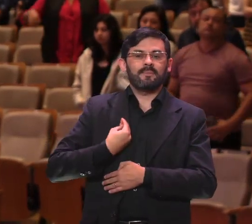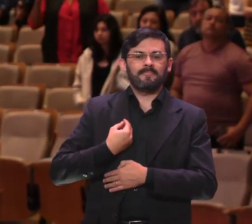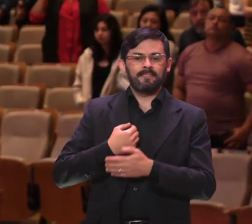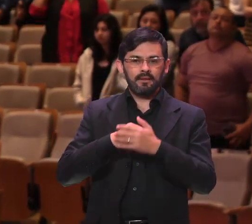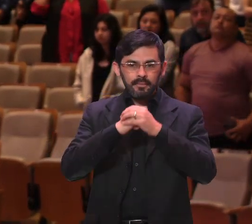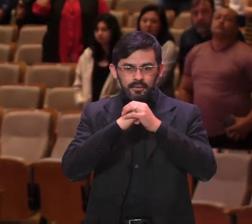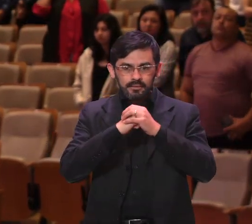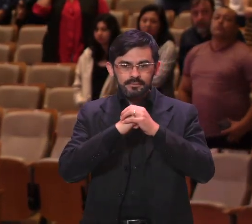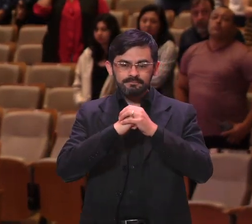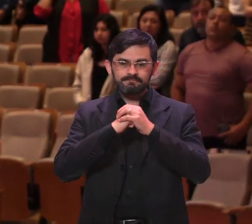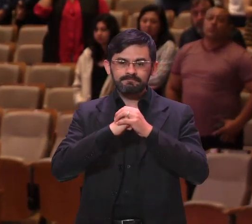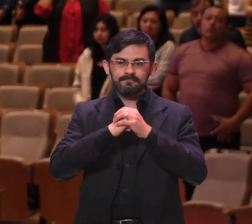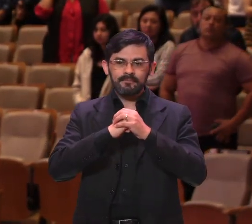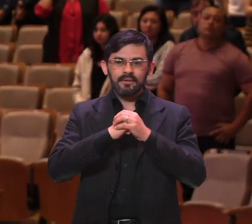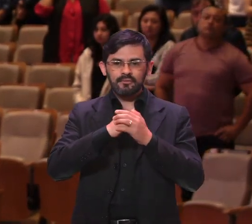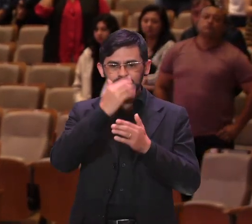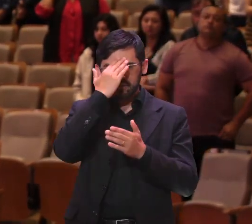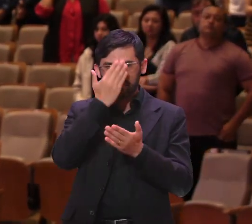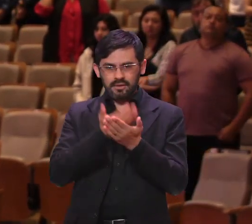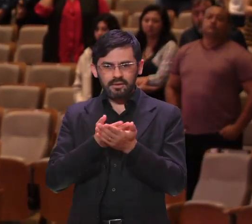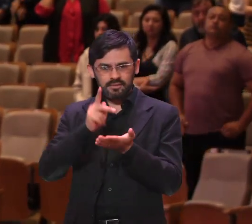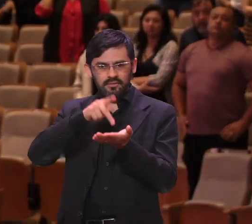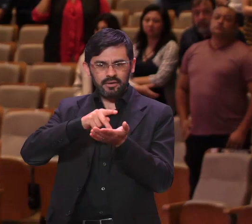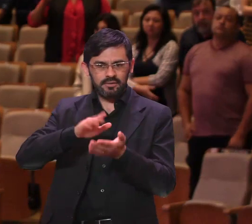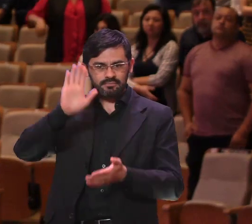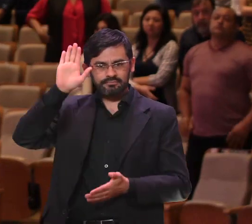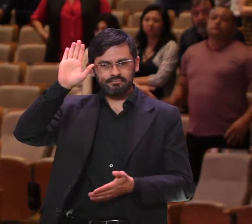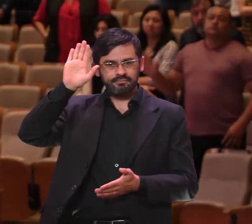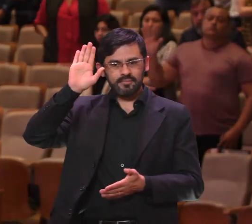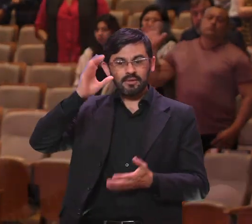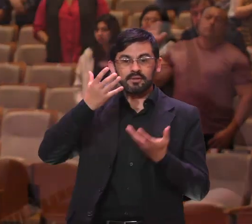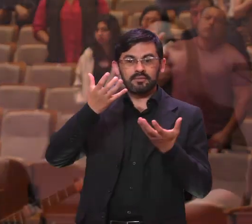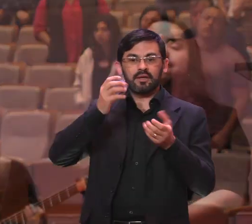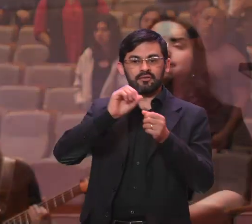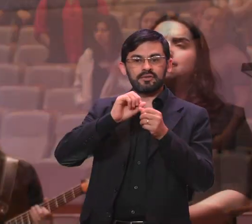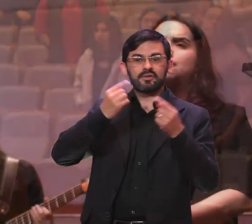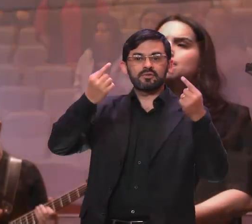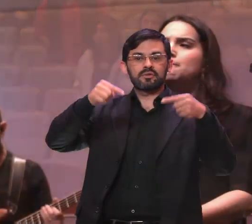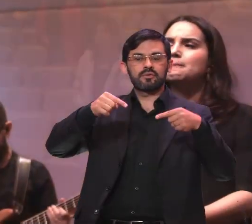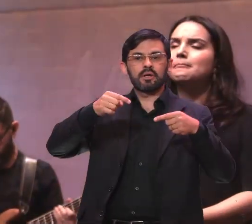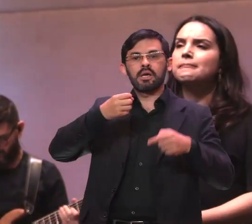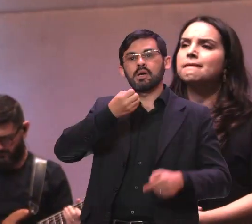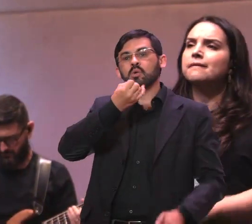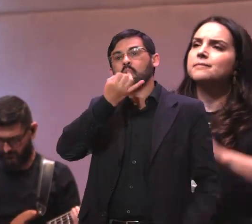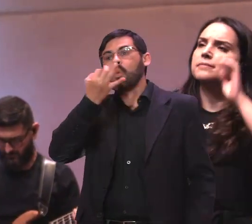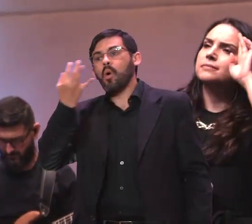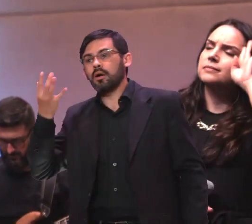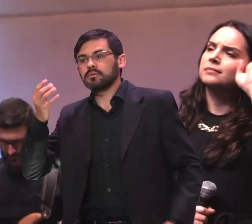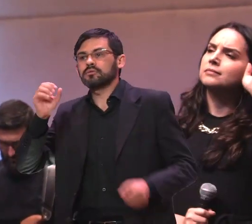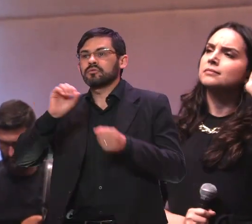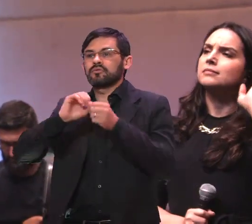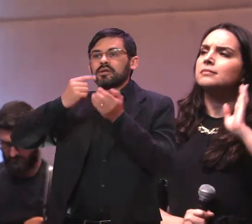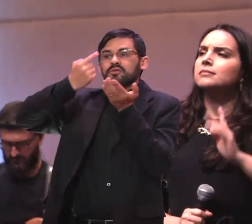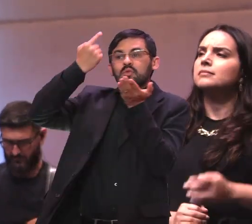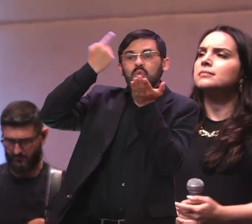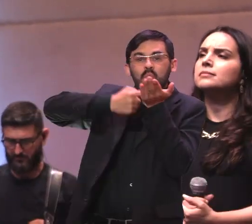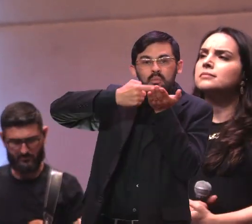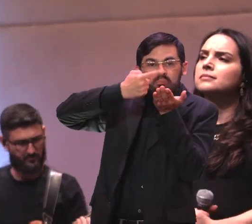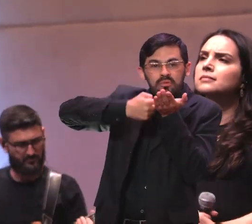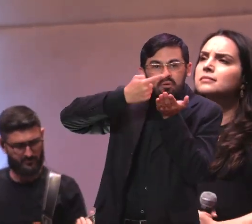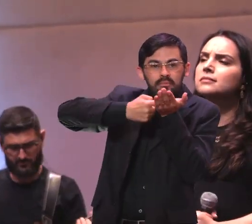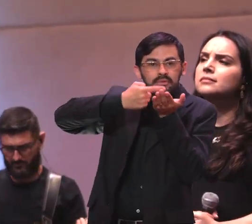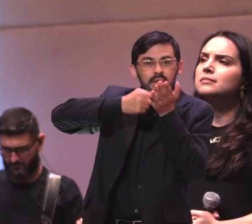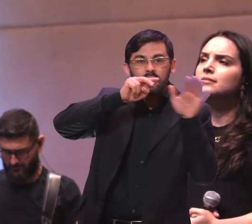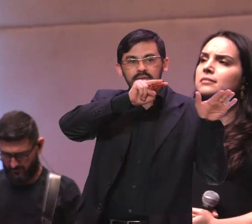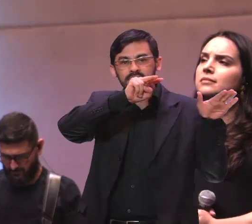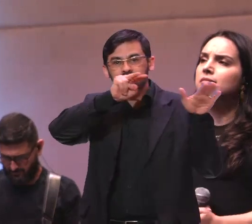Amém? Quantos creem que isso é verdade que eu falei? Então eu quero fazer um desafio. Quantos se comprometem